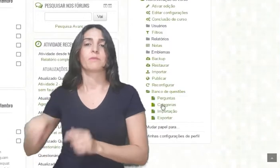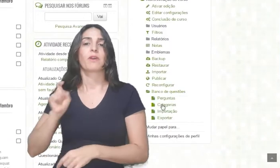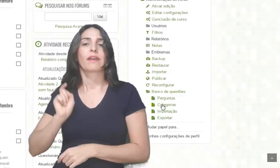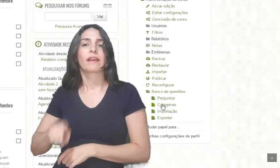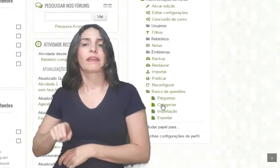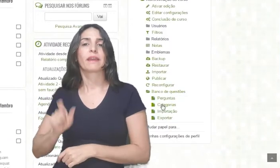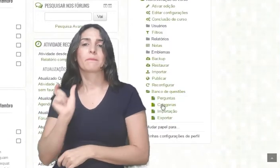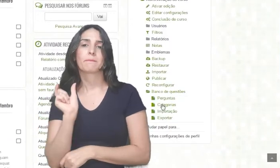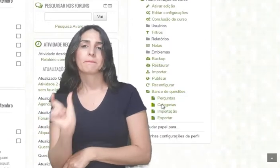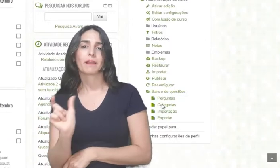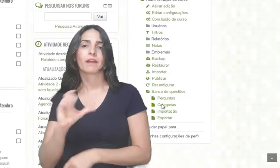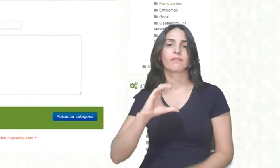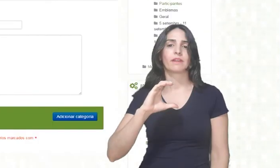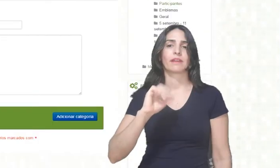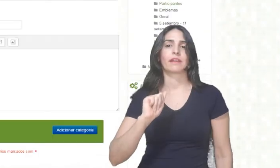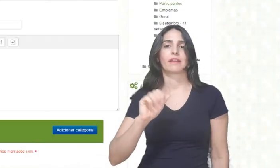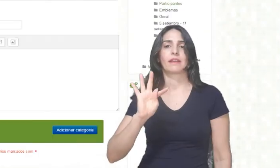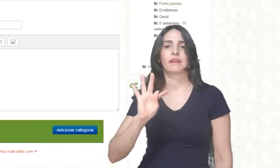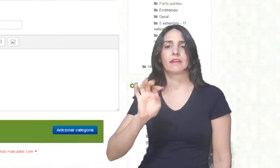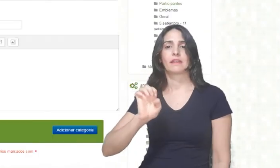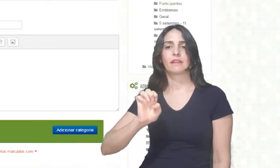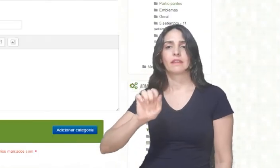em categorias